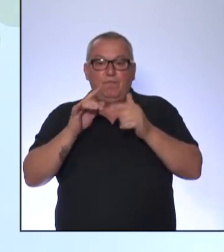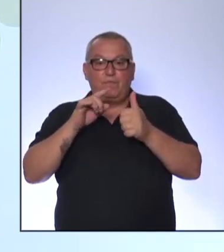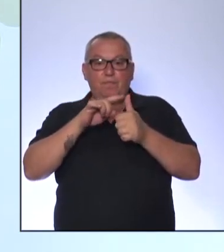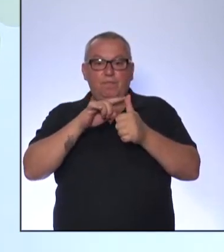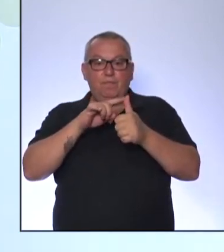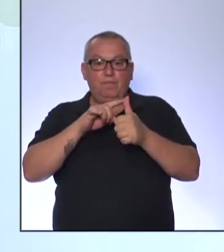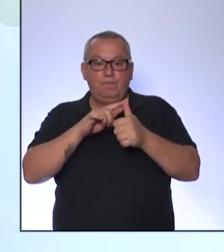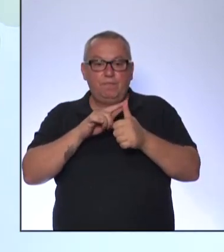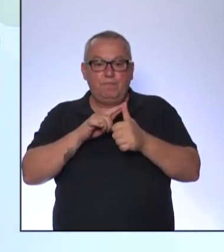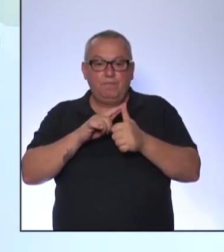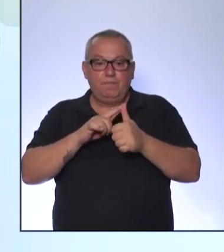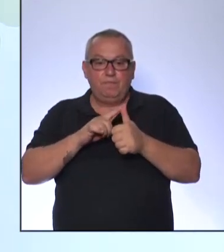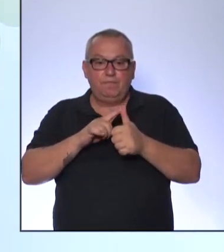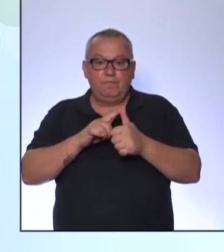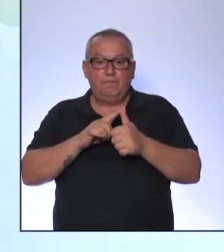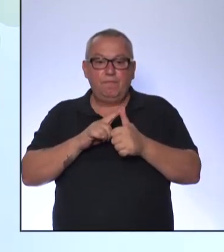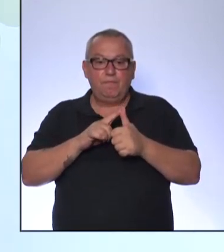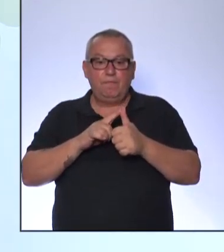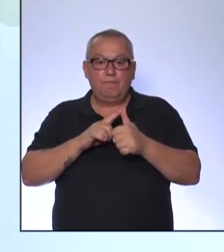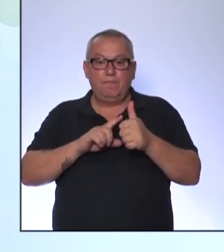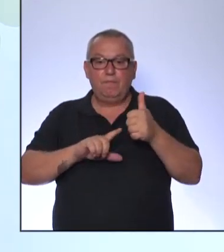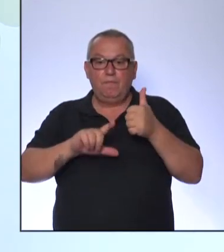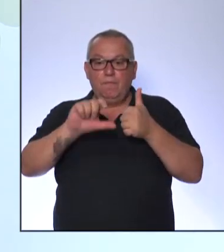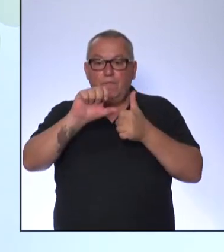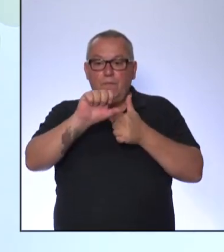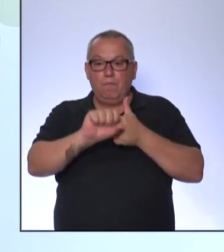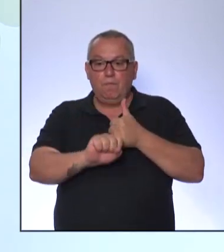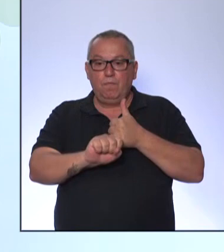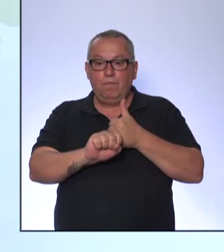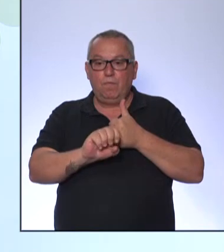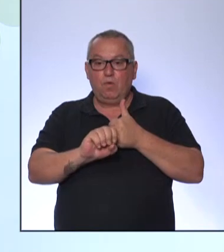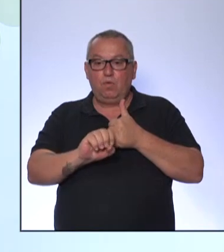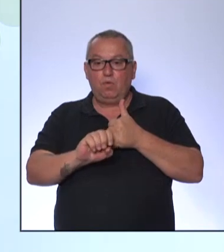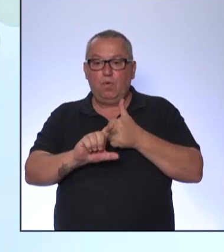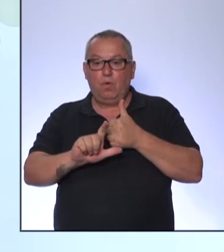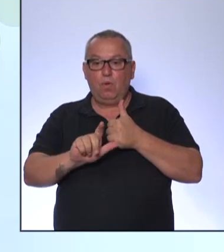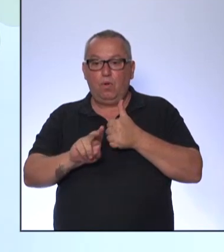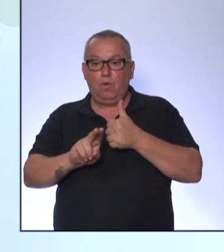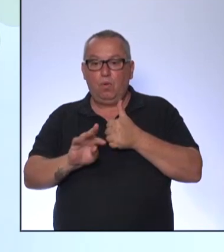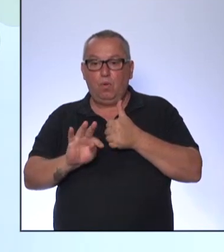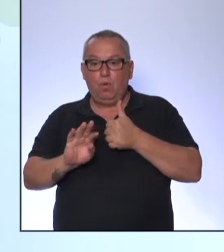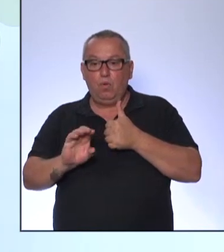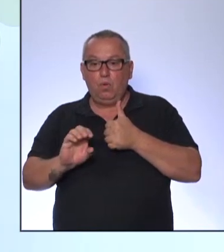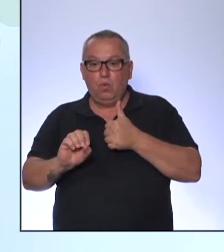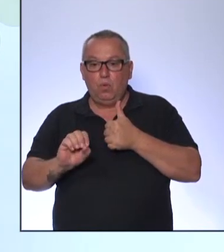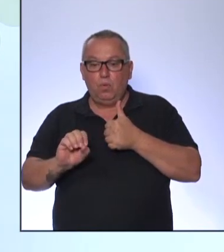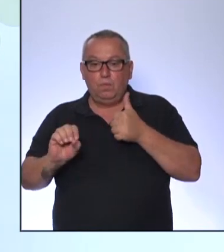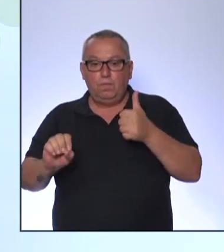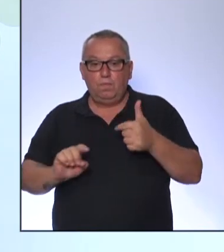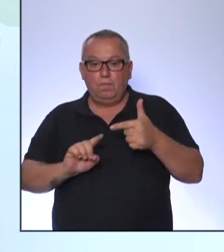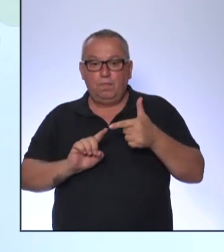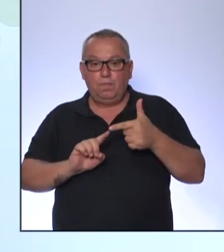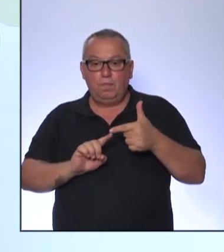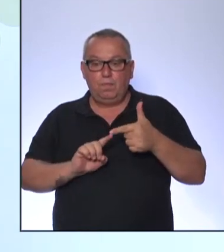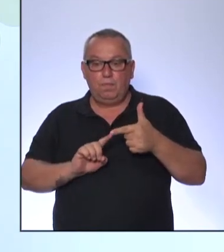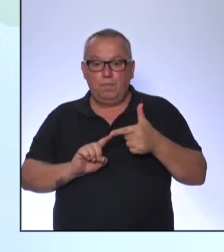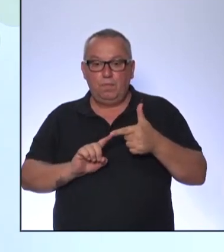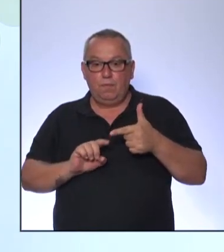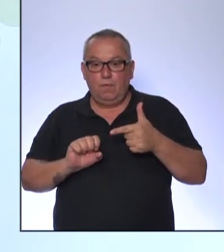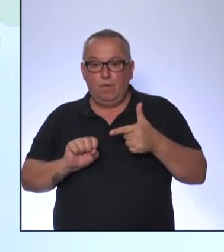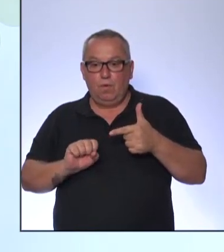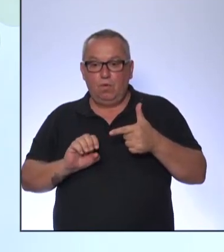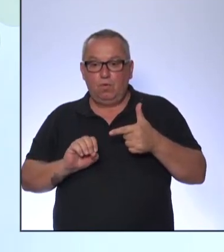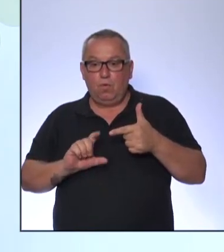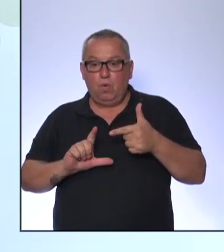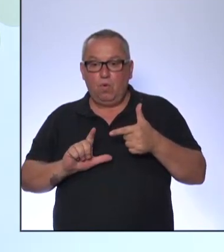primeira, o conceito de soluto e o conceito de